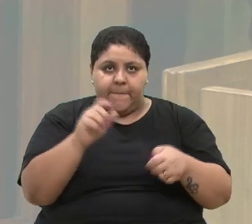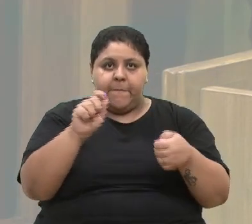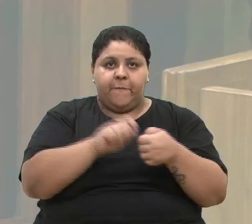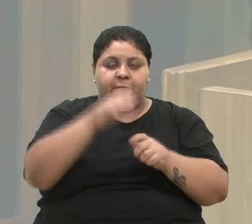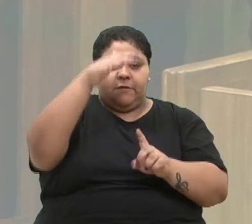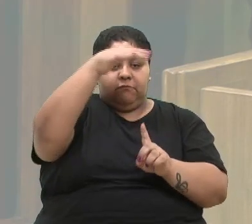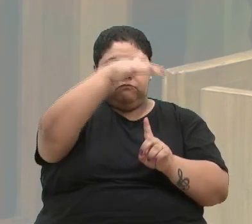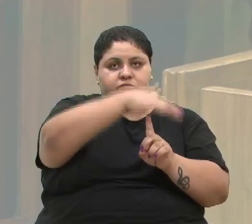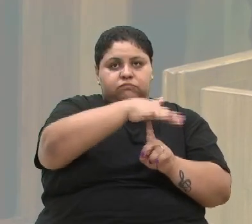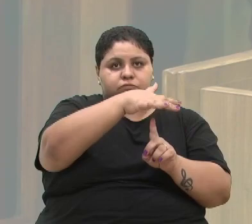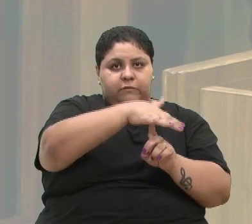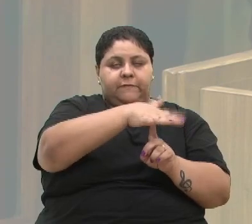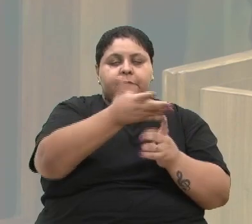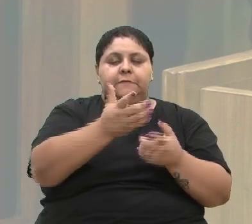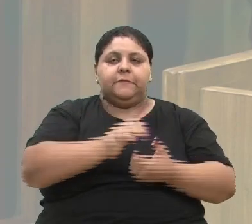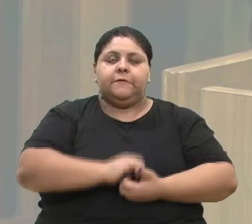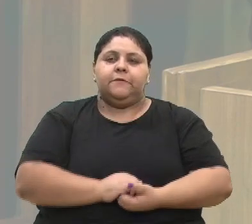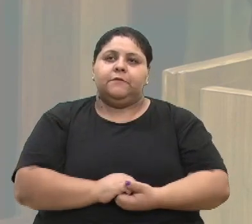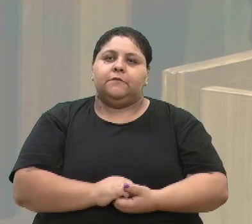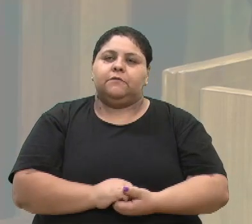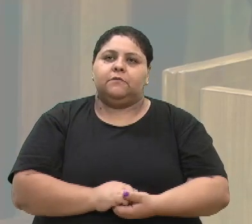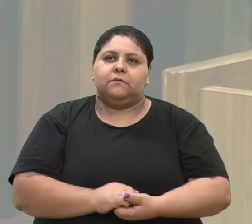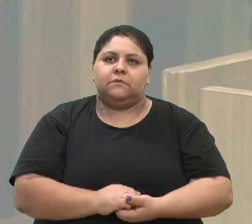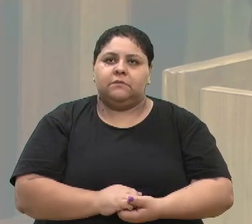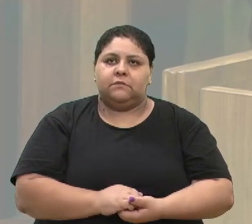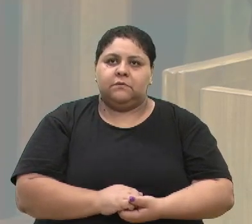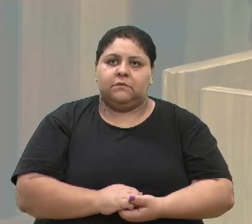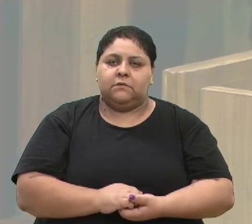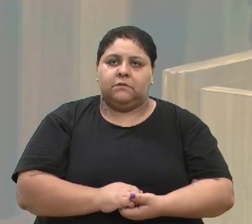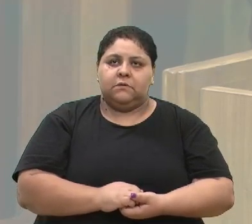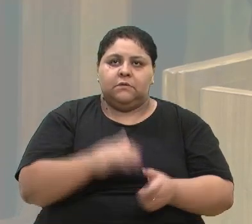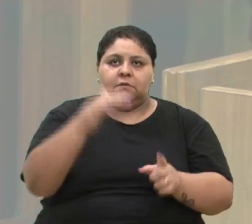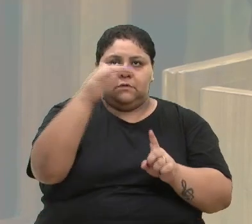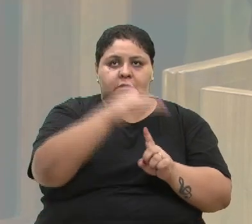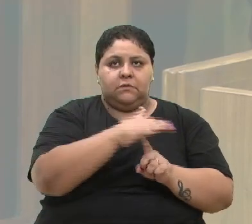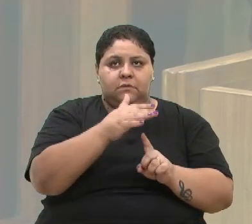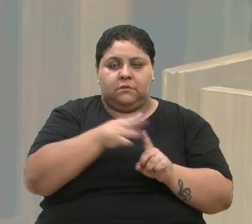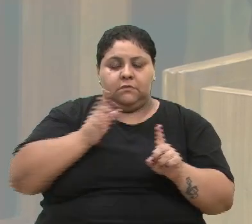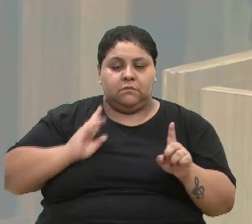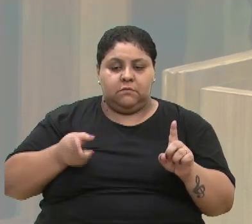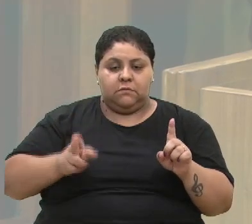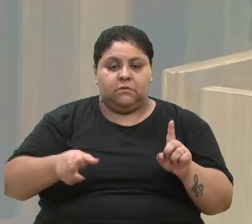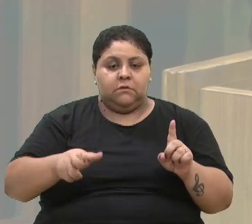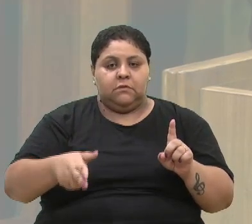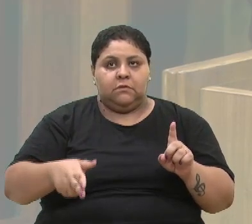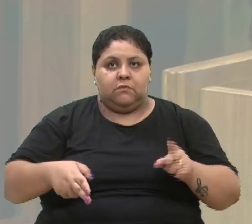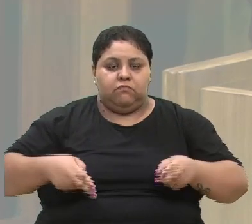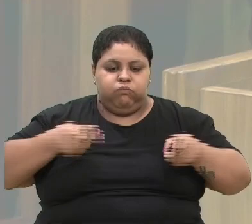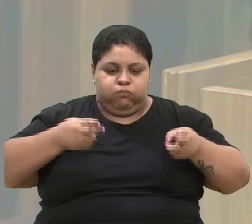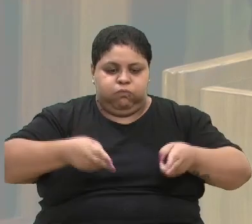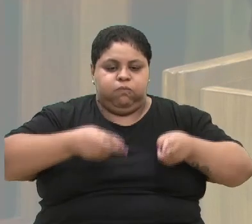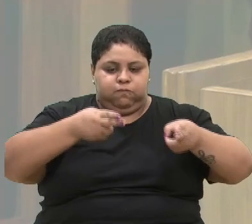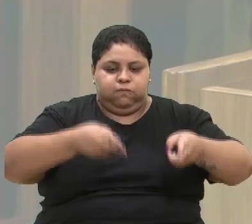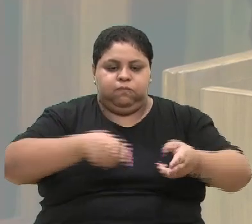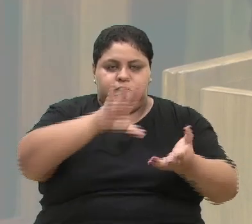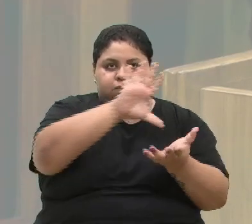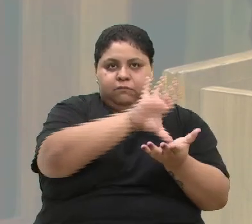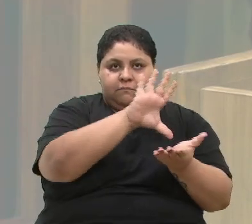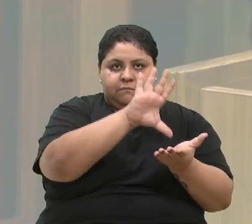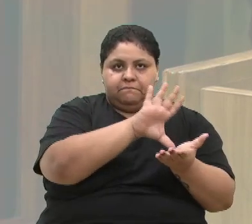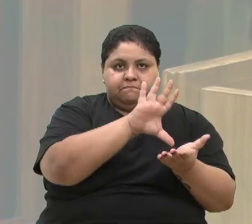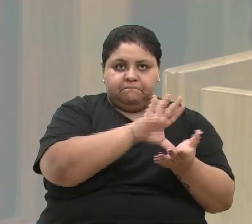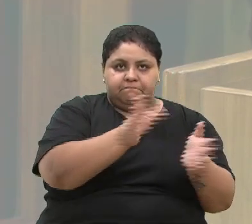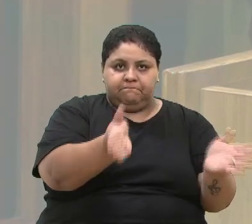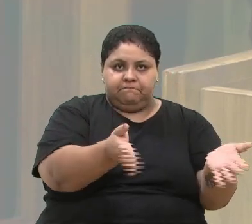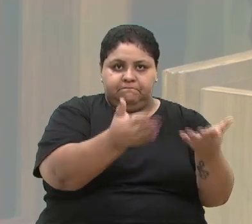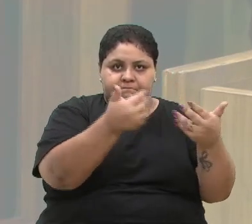feira da Maesa. A feira que é sempre feita ali nos trilhos do trem, na praça de eventos,